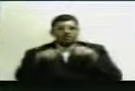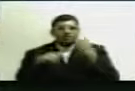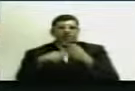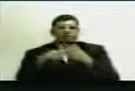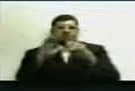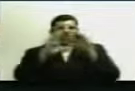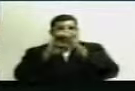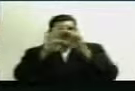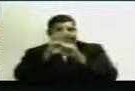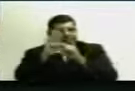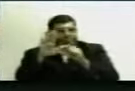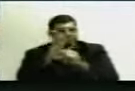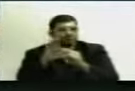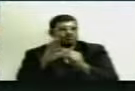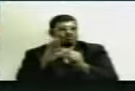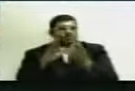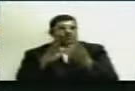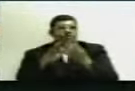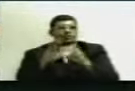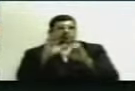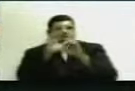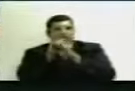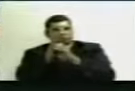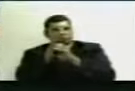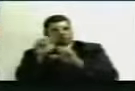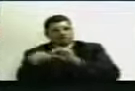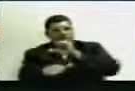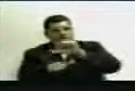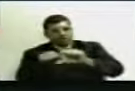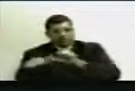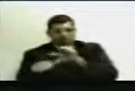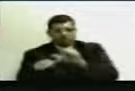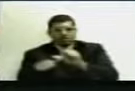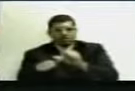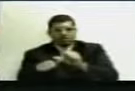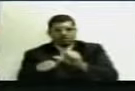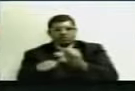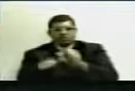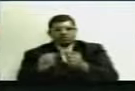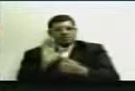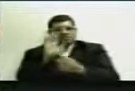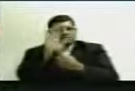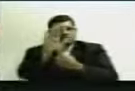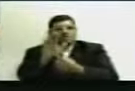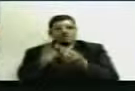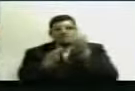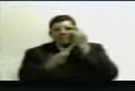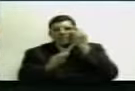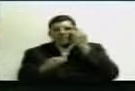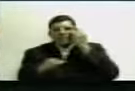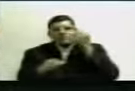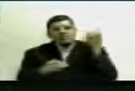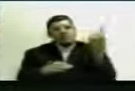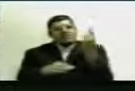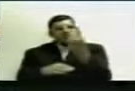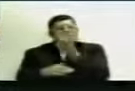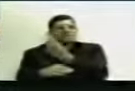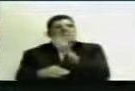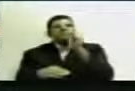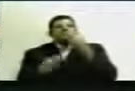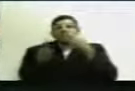nossas instituições, que a Constituição seja mudada para atender interesses individuais